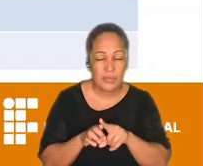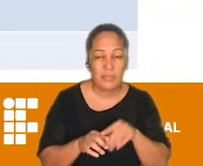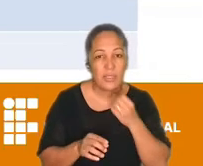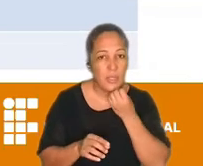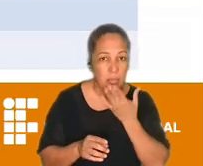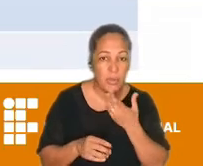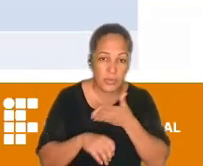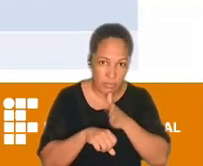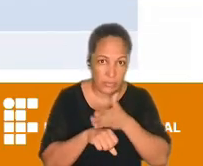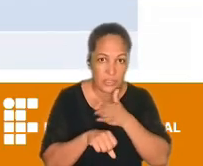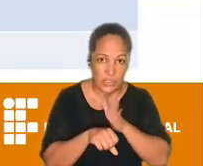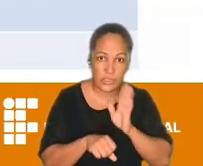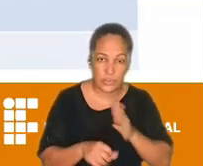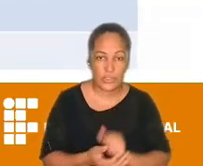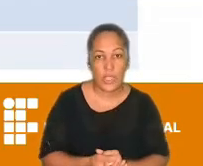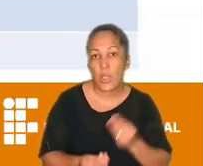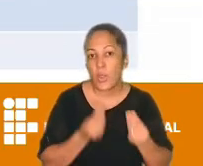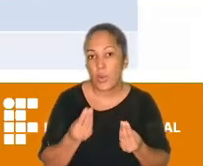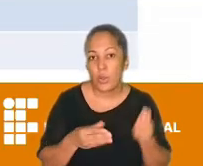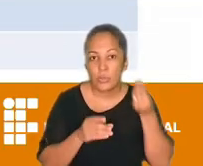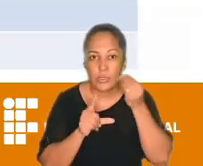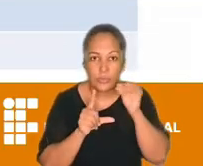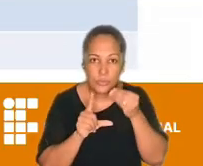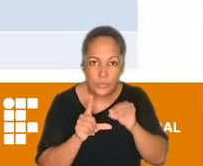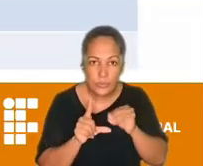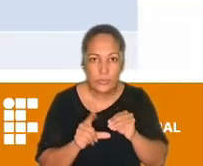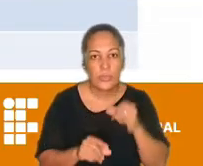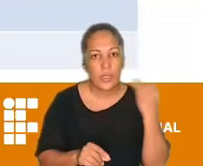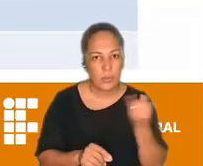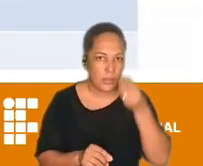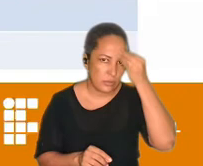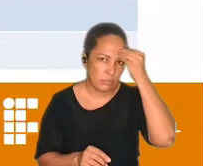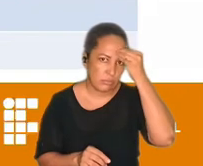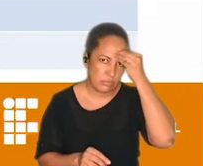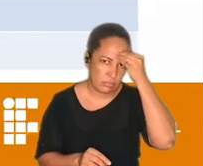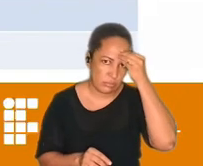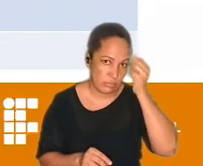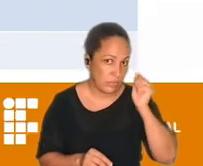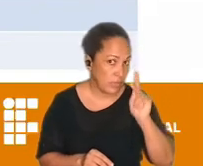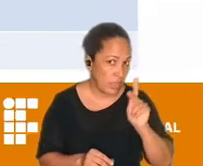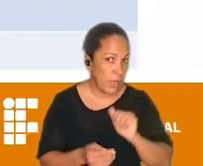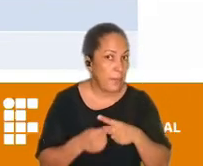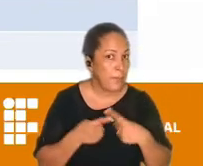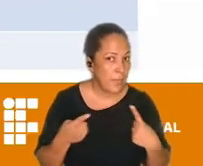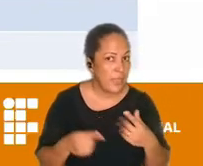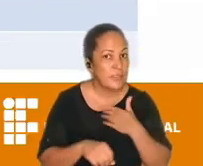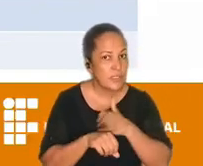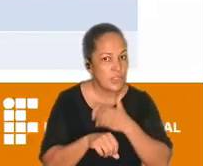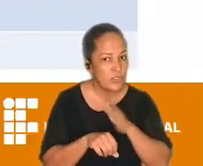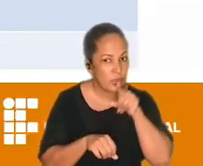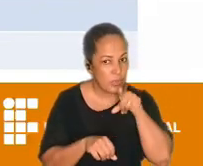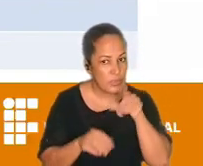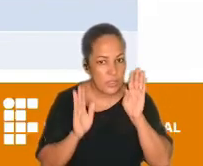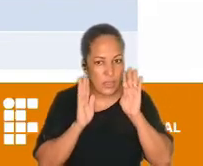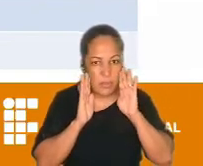né? Como é que insere eles. É muito importante decorar isso, tá? Mas o exercício é para você identificar qual vai ser o tipo